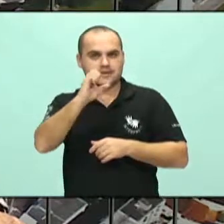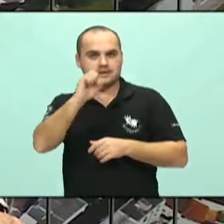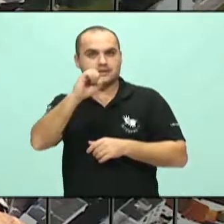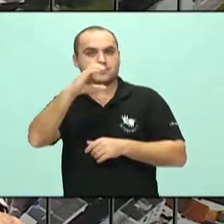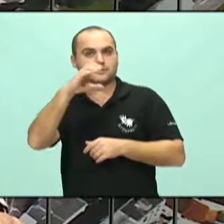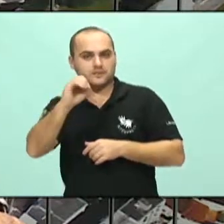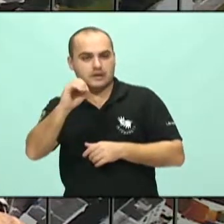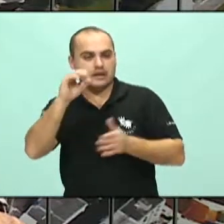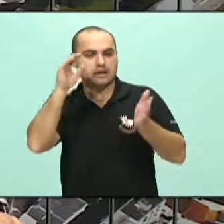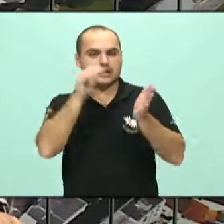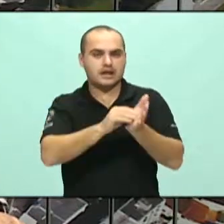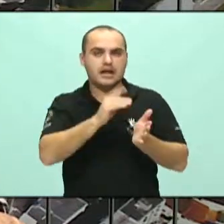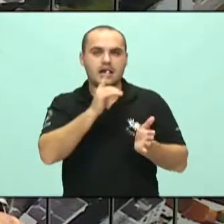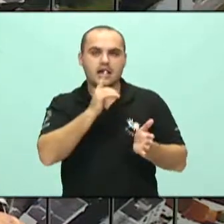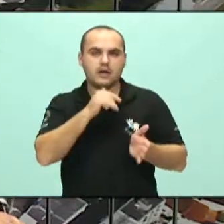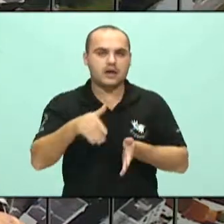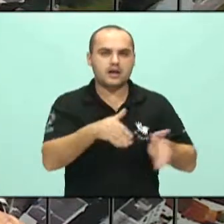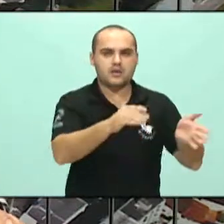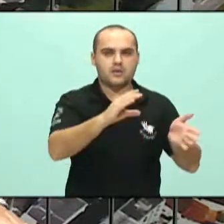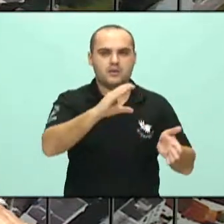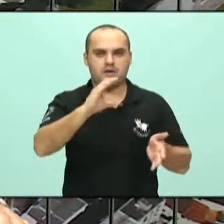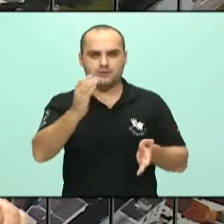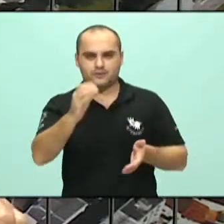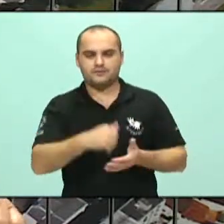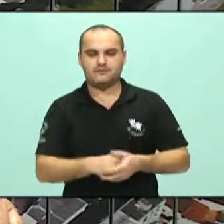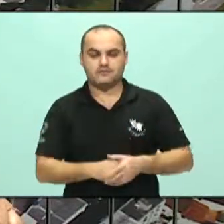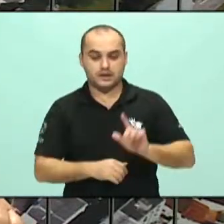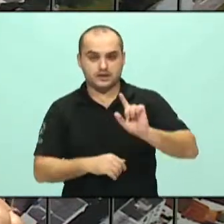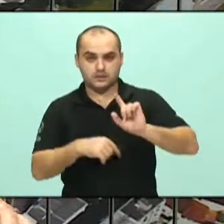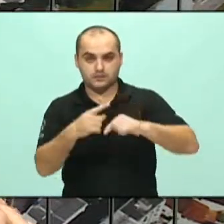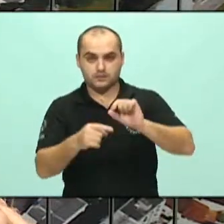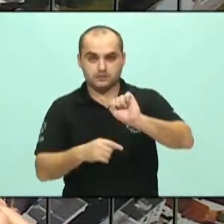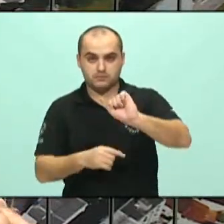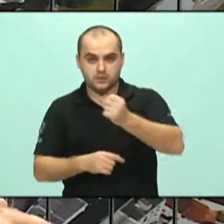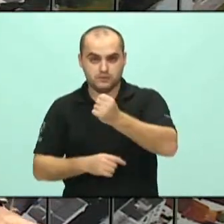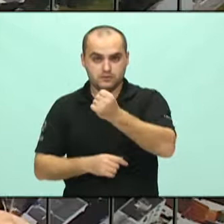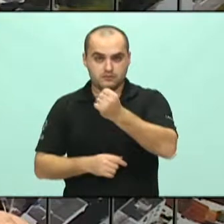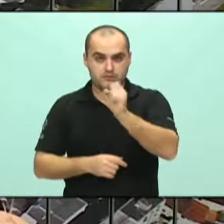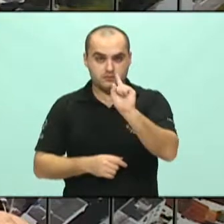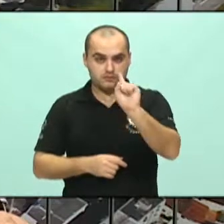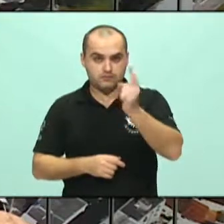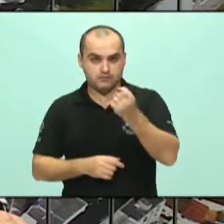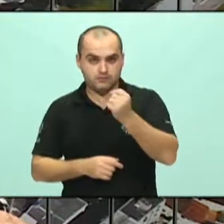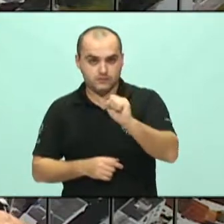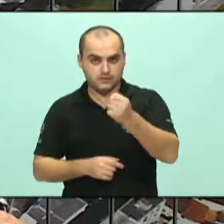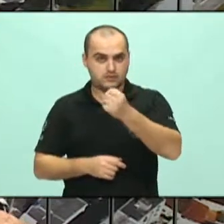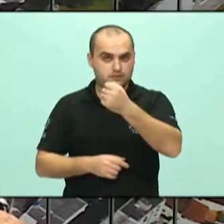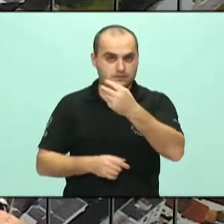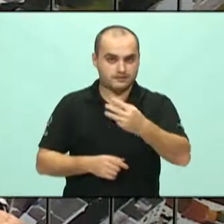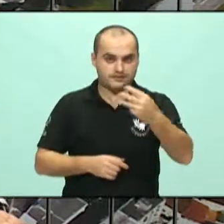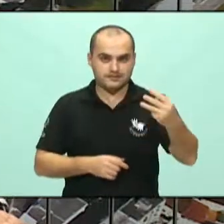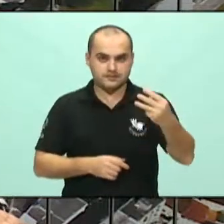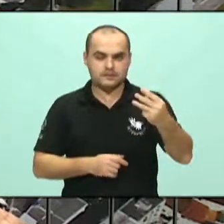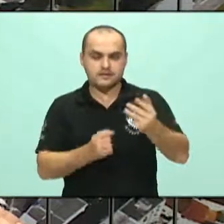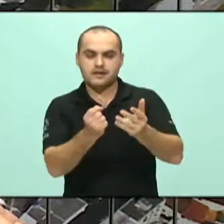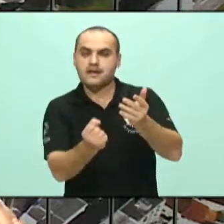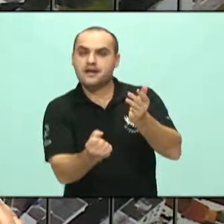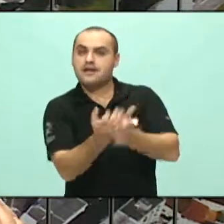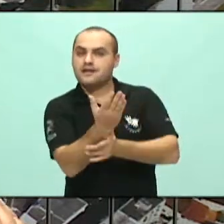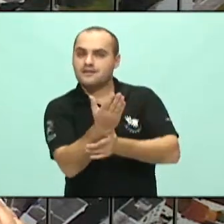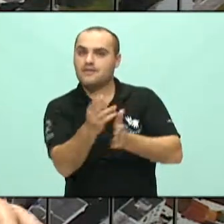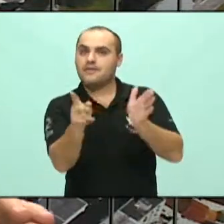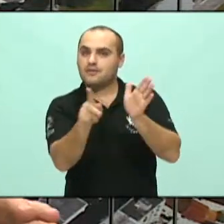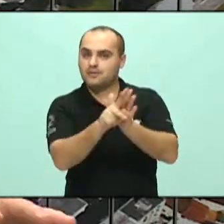Camboriú. Depois, em 1833, houve a criação da vila,